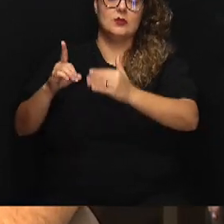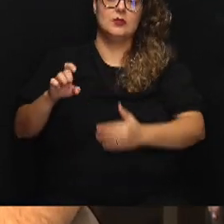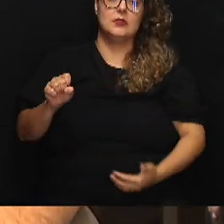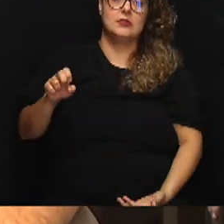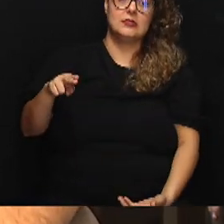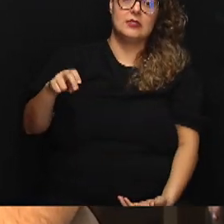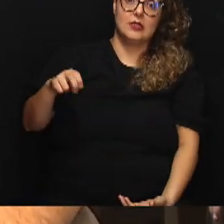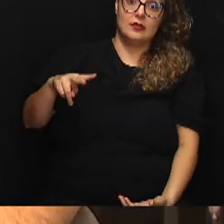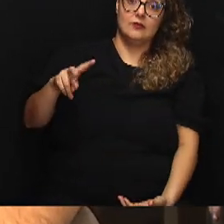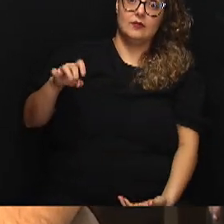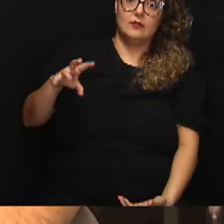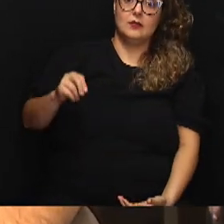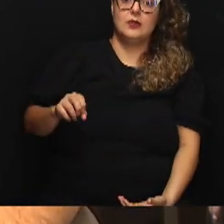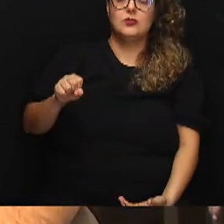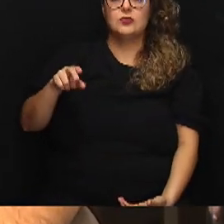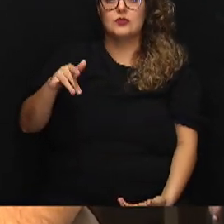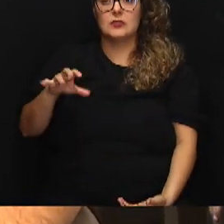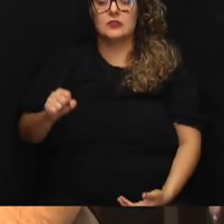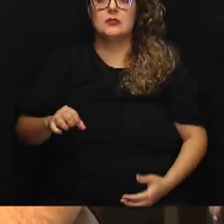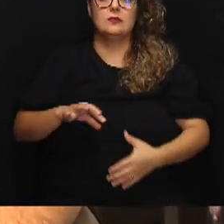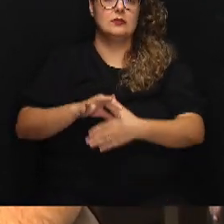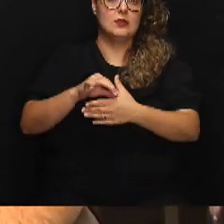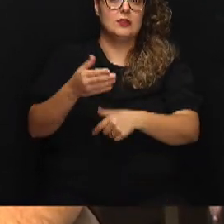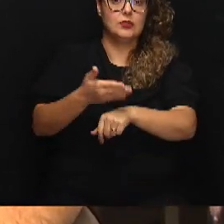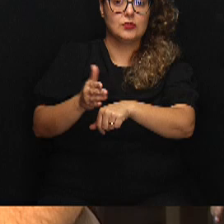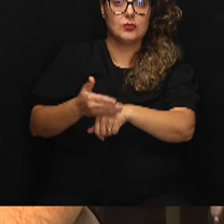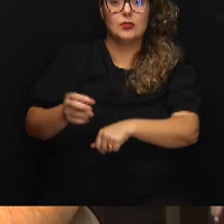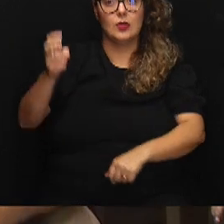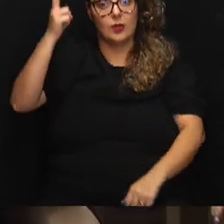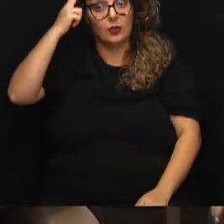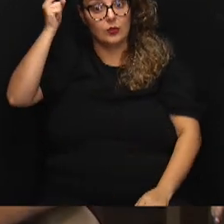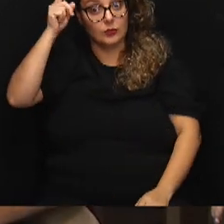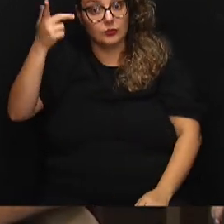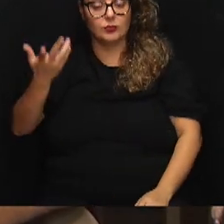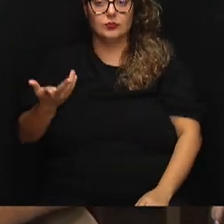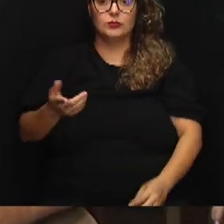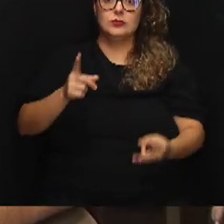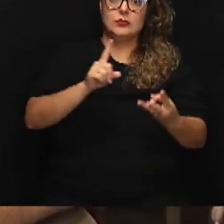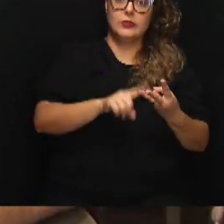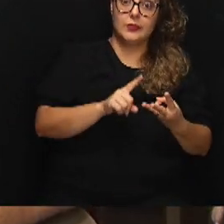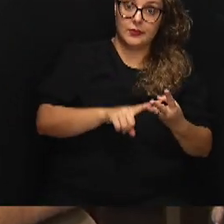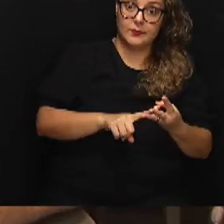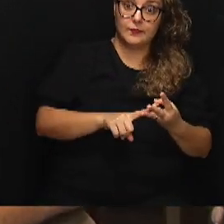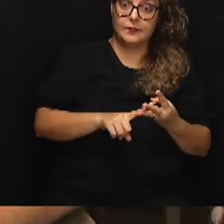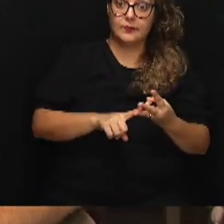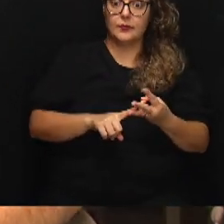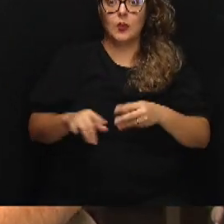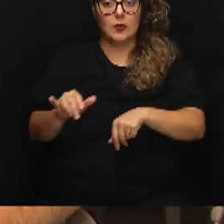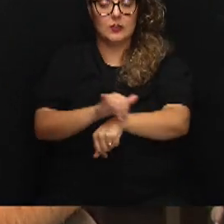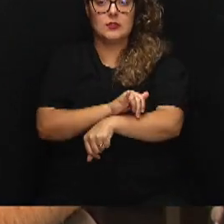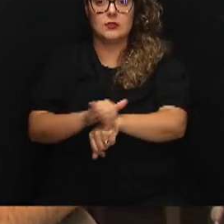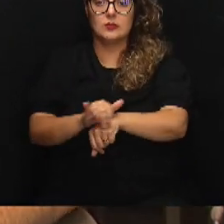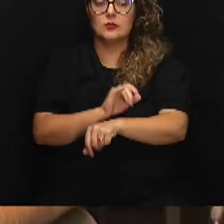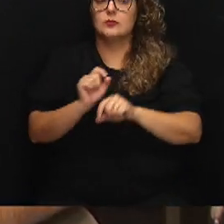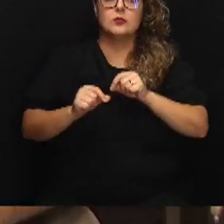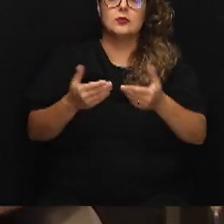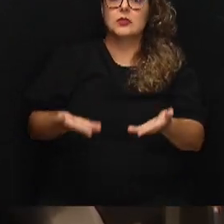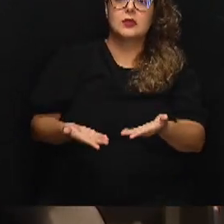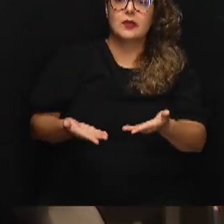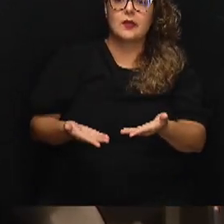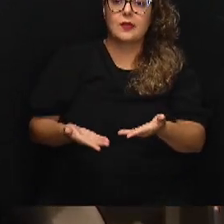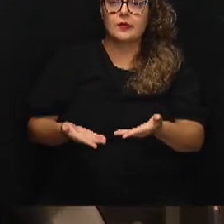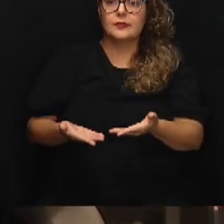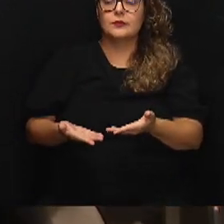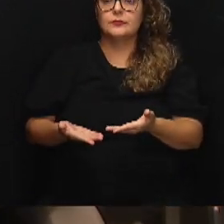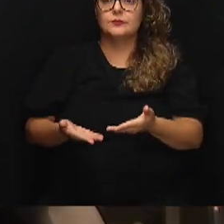eu falo de sucessão, liderança, treinamento, cultura. E um terceiro pilar, que é o estratégico. O que é esse estratégico, cara?